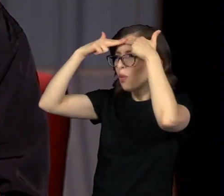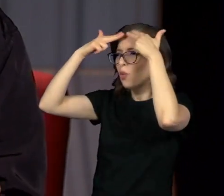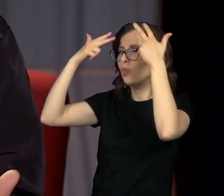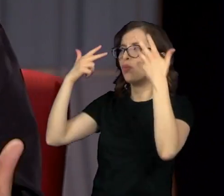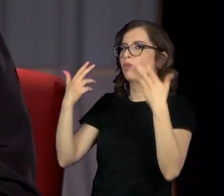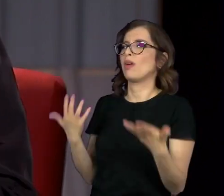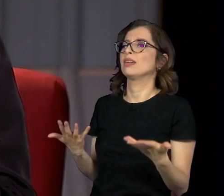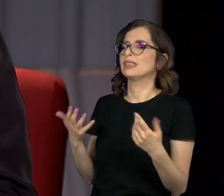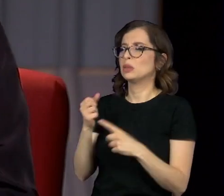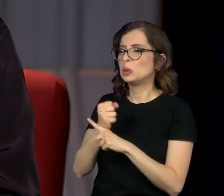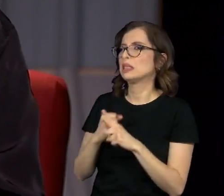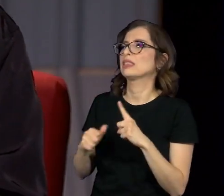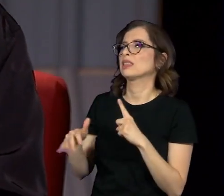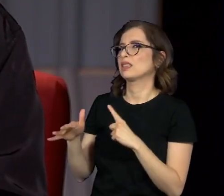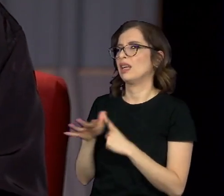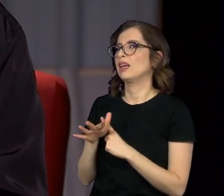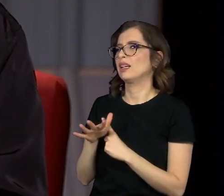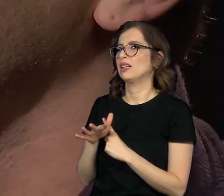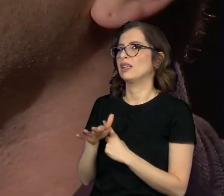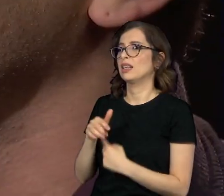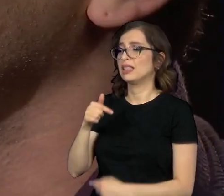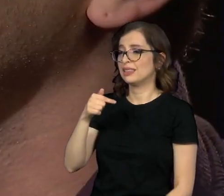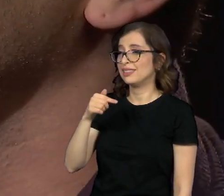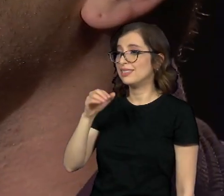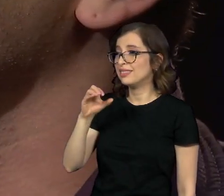quase 700 mil pessoas mortas, né?